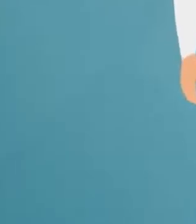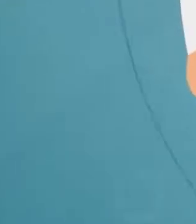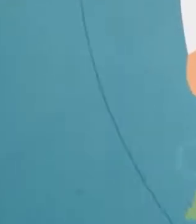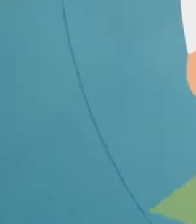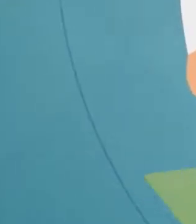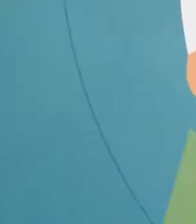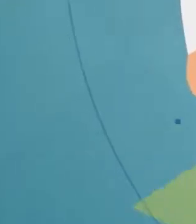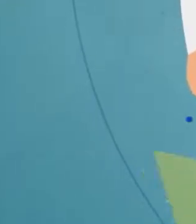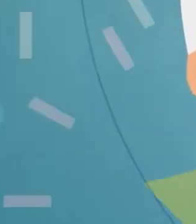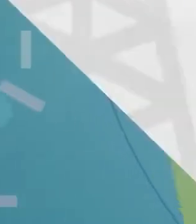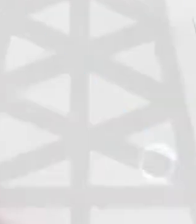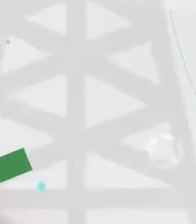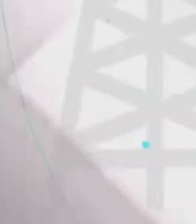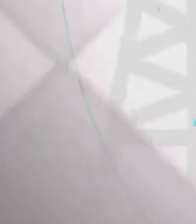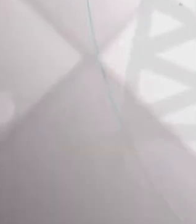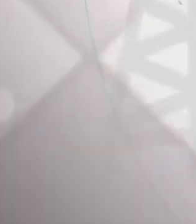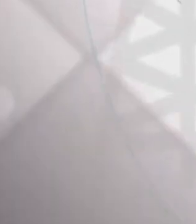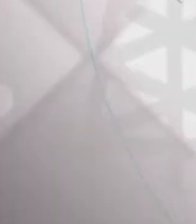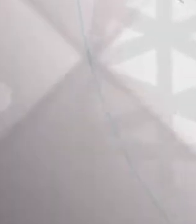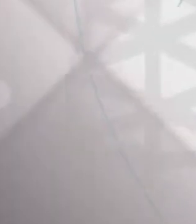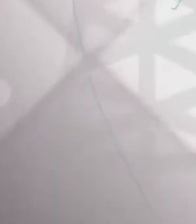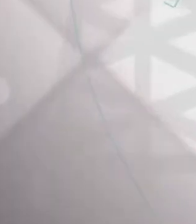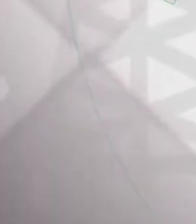E aí